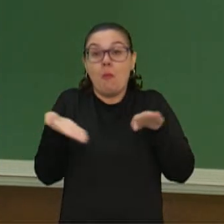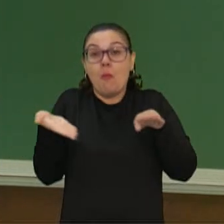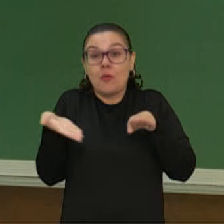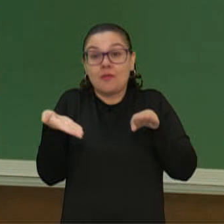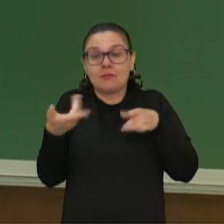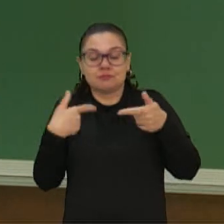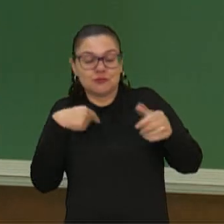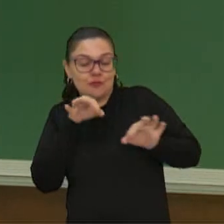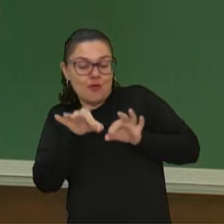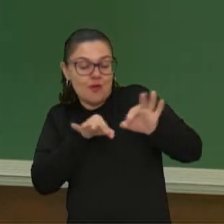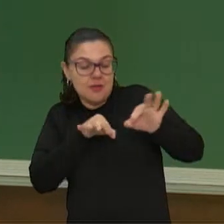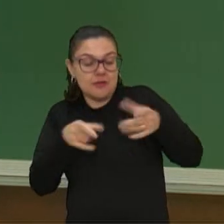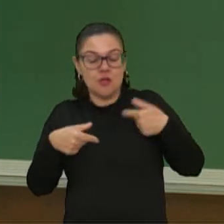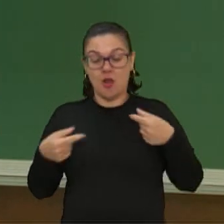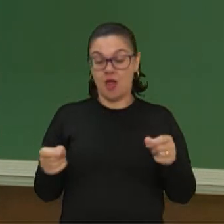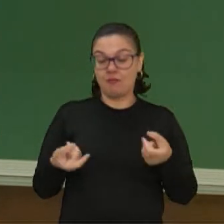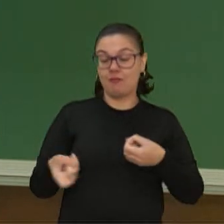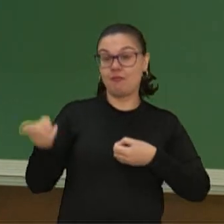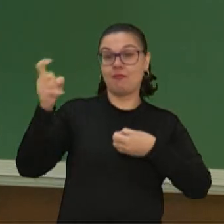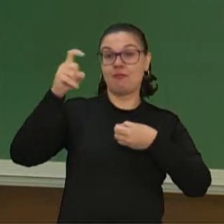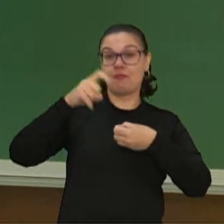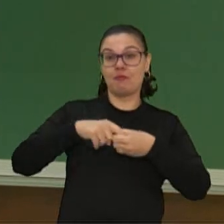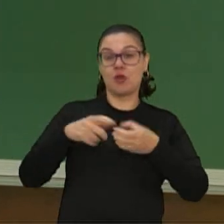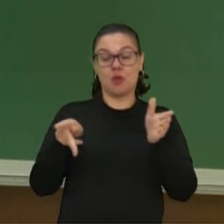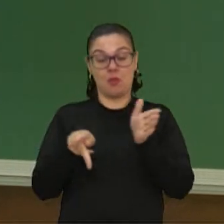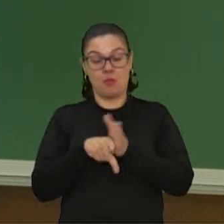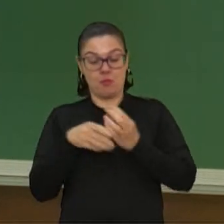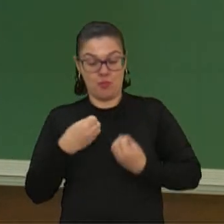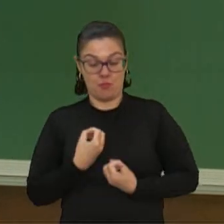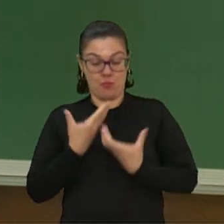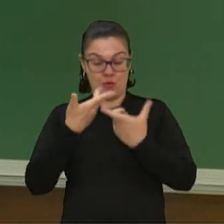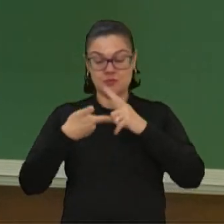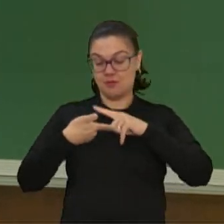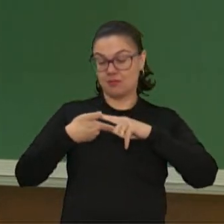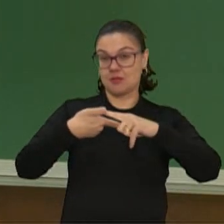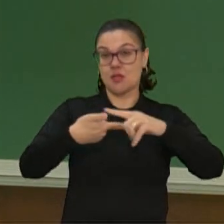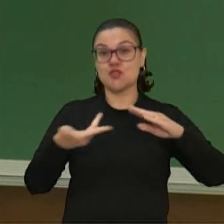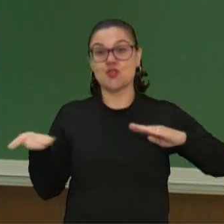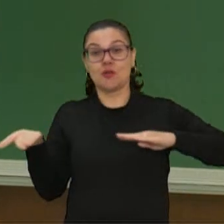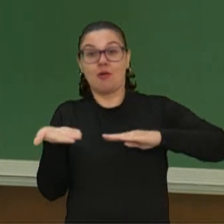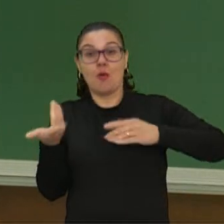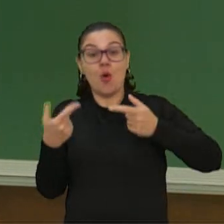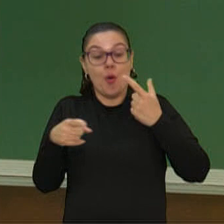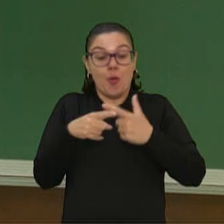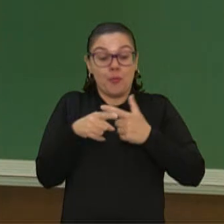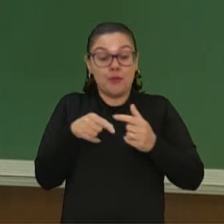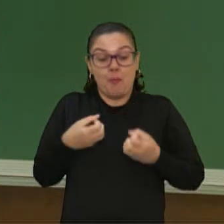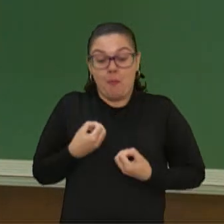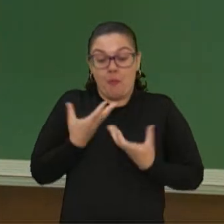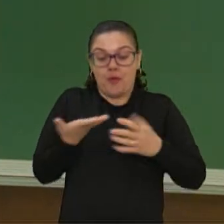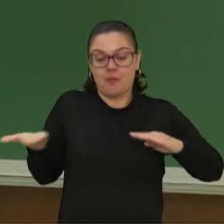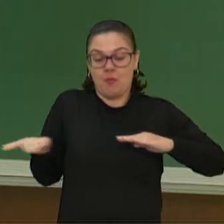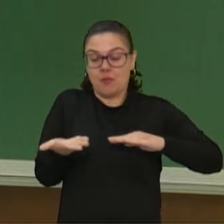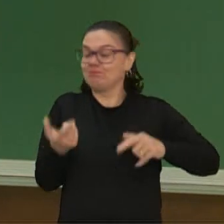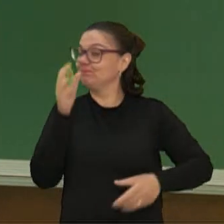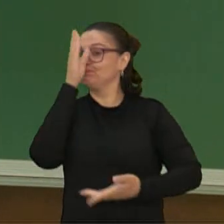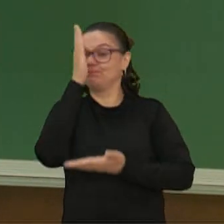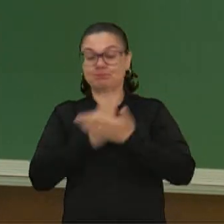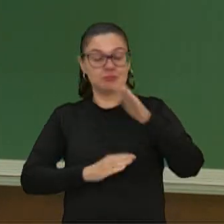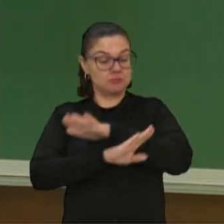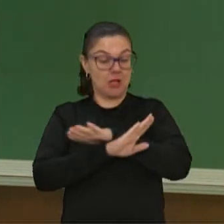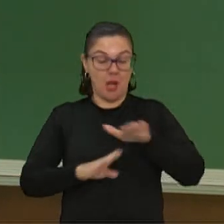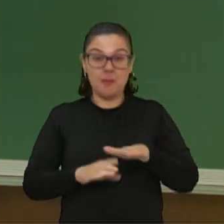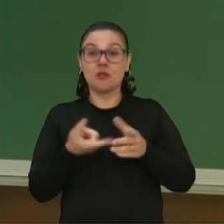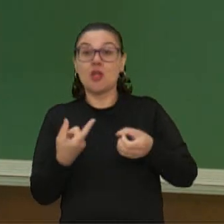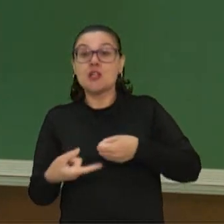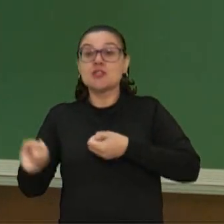resgata novamente as formas fixas da poesia clássica, coisas que os poetas modernistas tinham rompido, né?